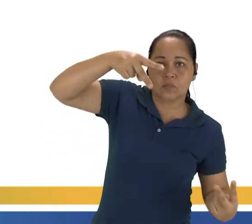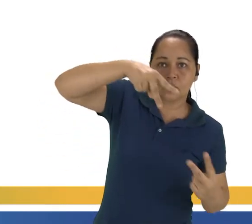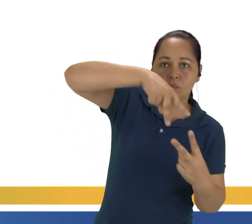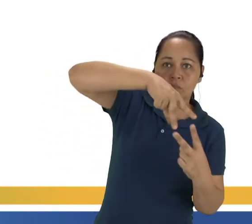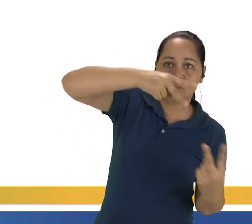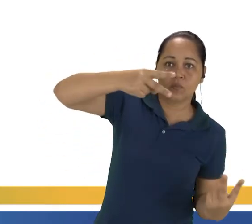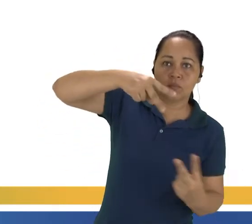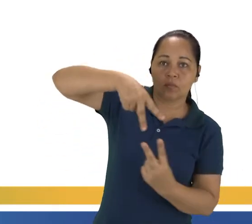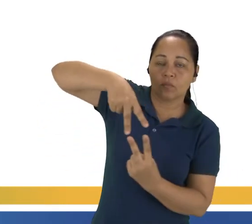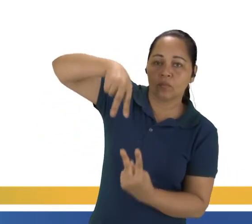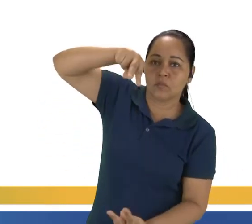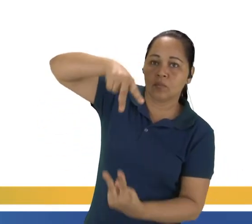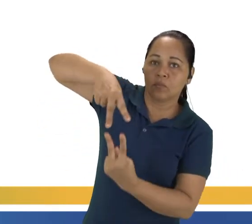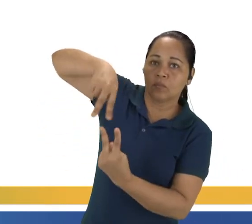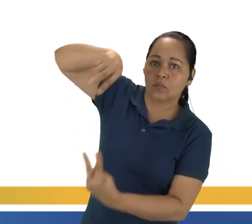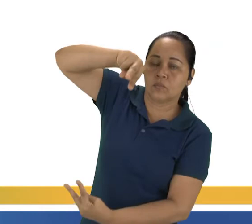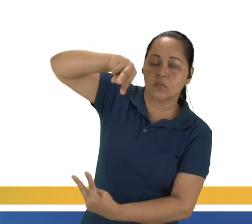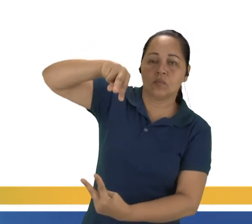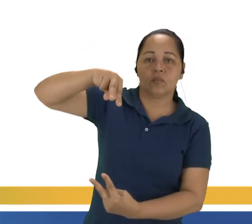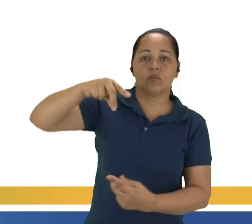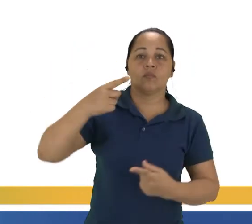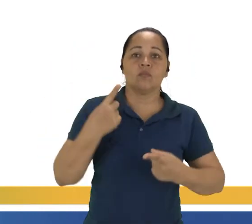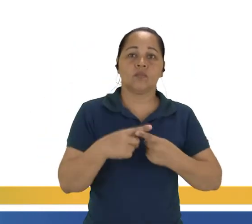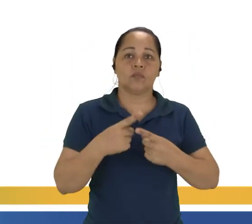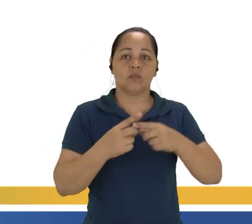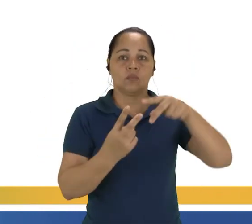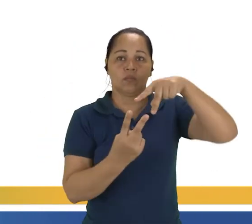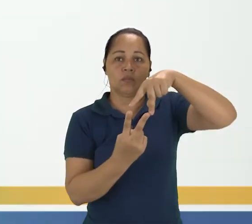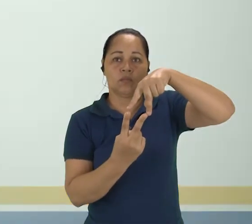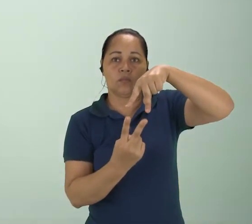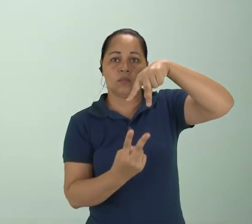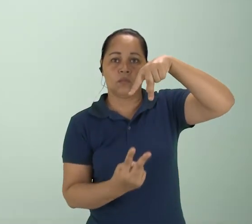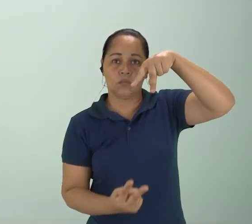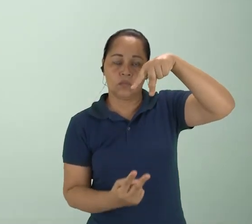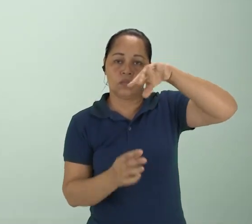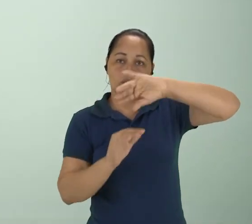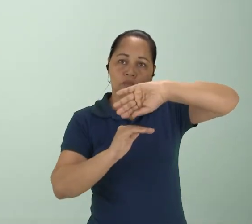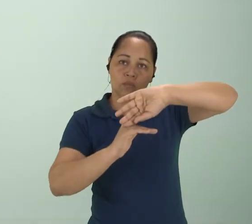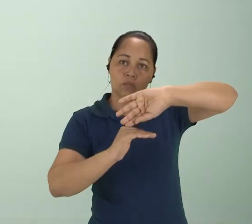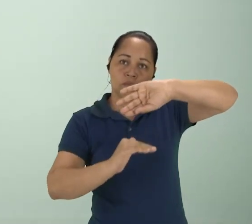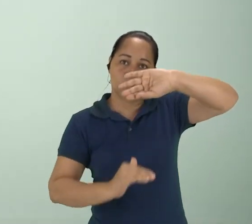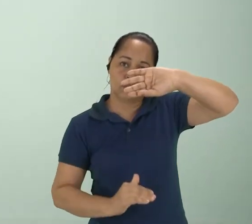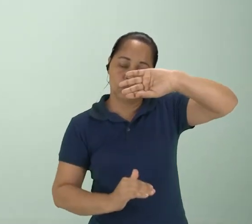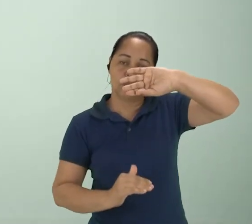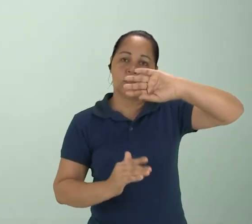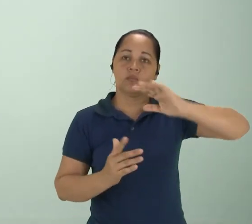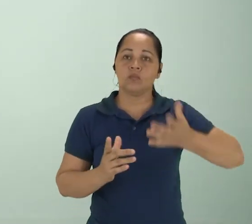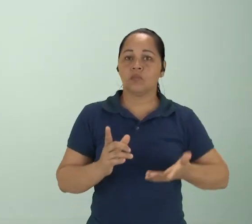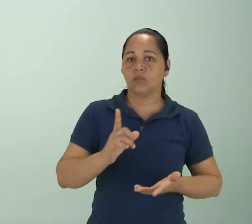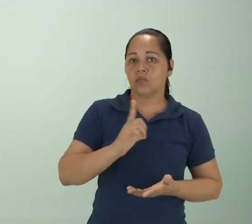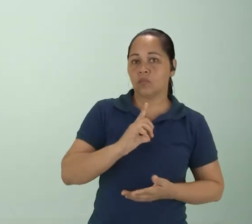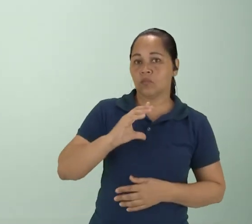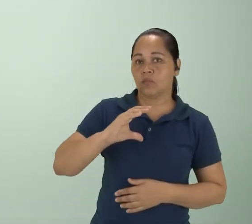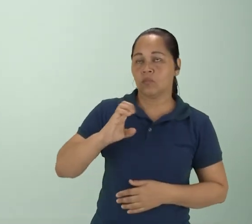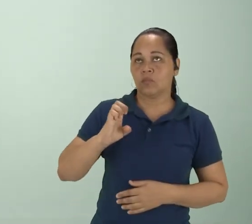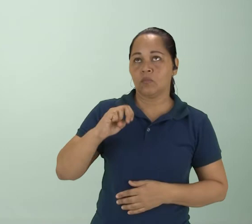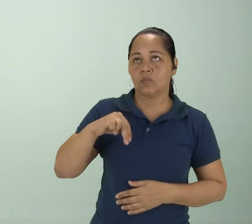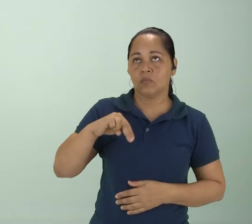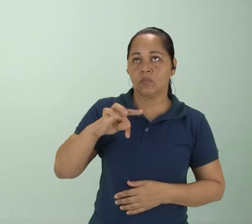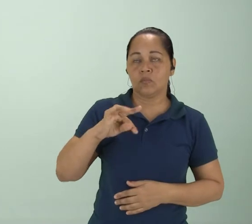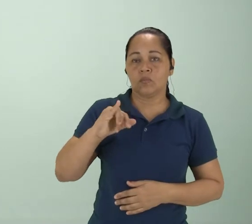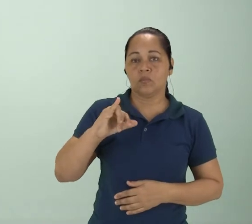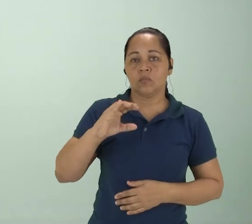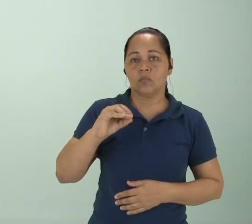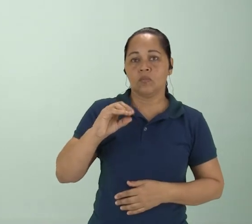porque é igual ao do fuso horário, né? Lembrando que a gente tem um equator, a fase equatorial da célula, nós vamos ter os centríolos nos polos